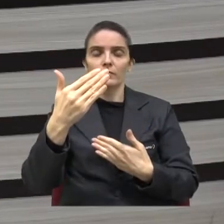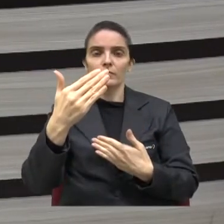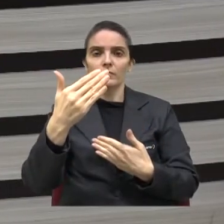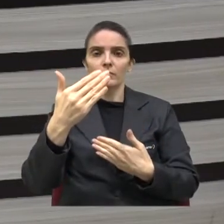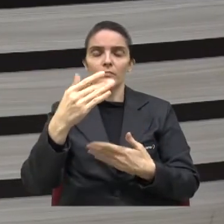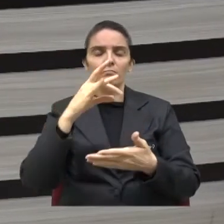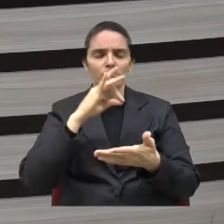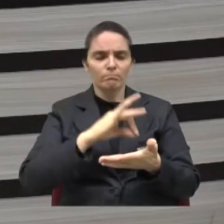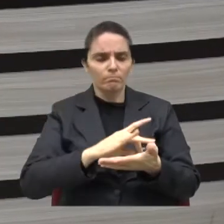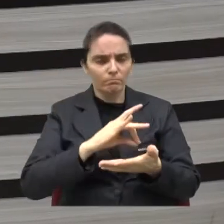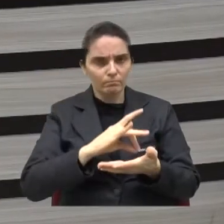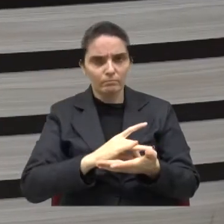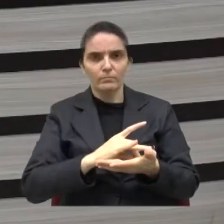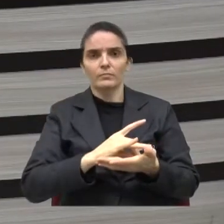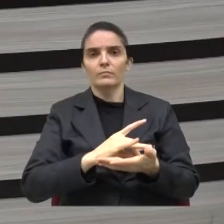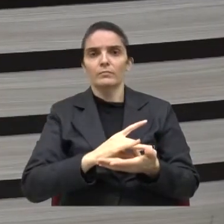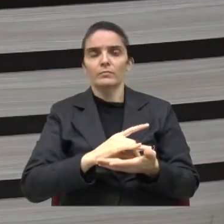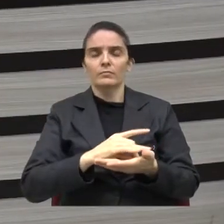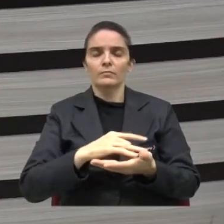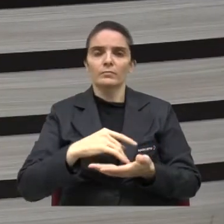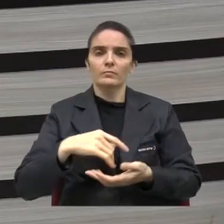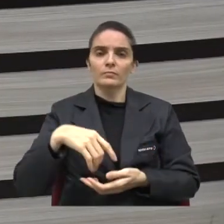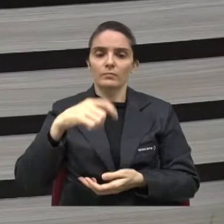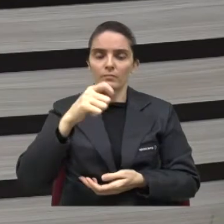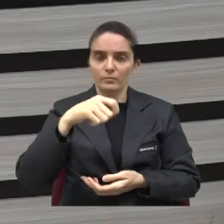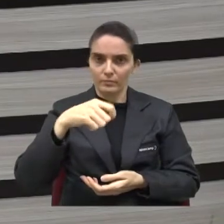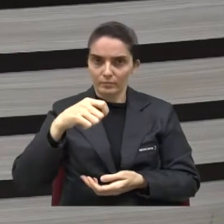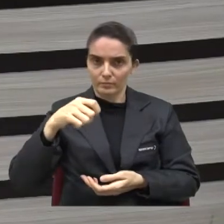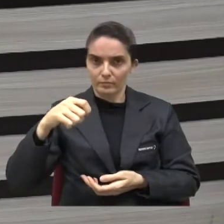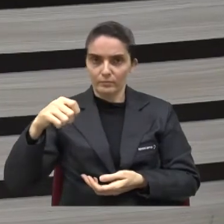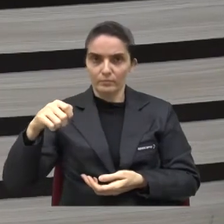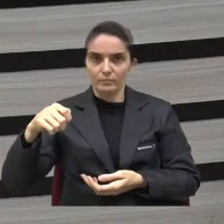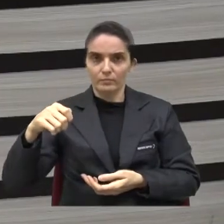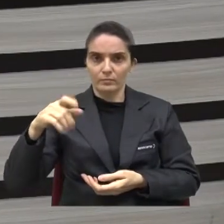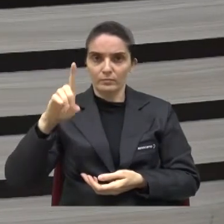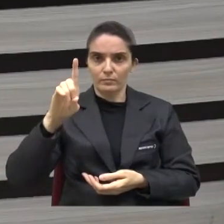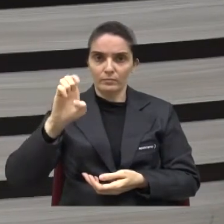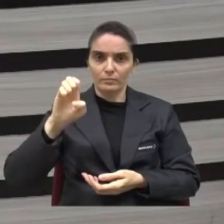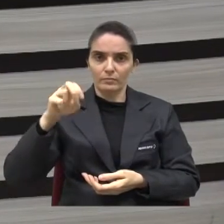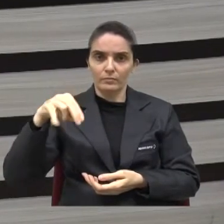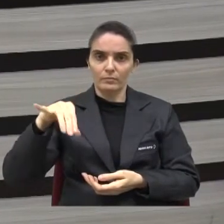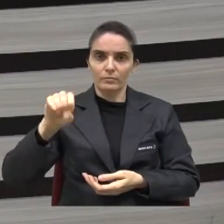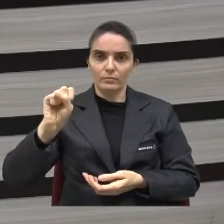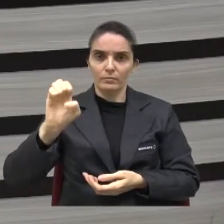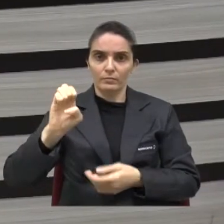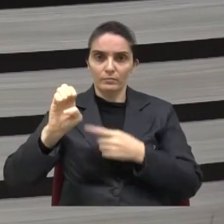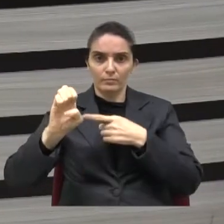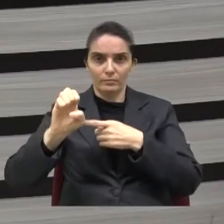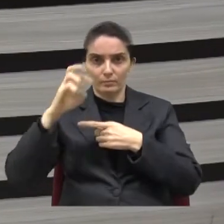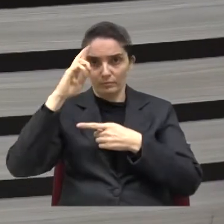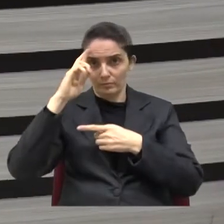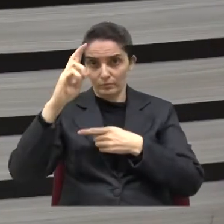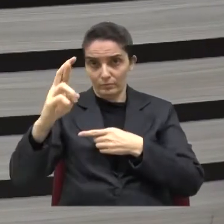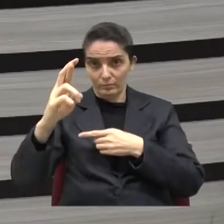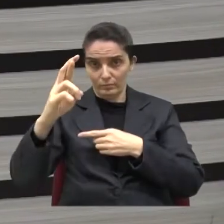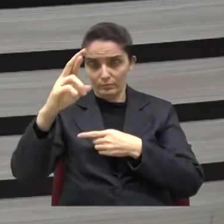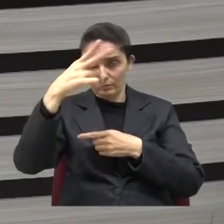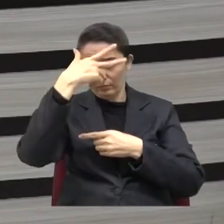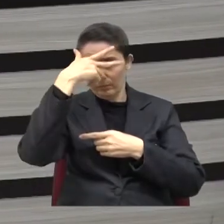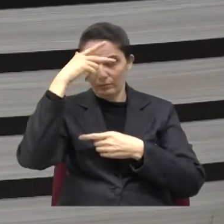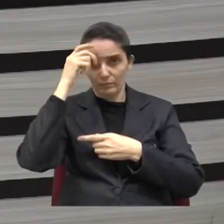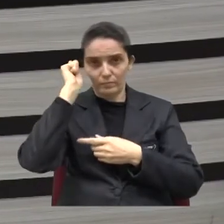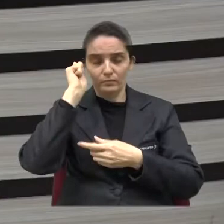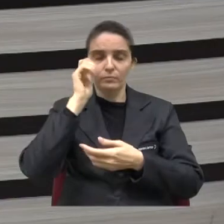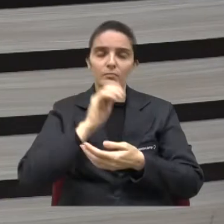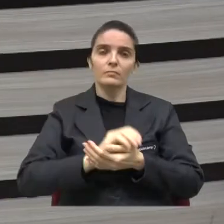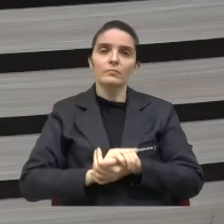de autoestima e distinta consideração. Atenciosamente, Denise Aparecida Rodrigues, chefe da Divisão de